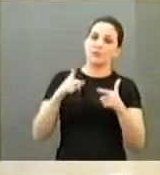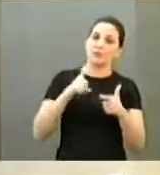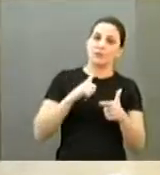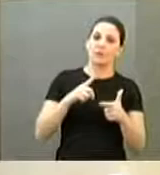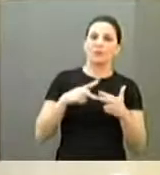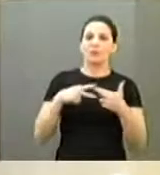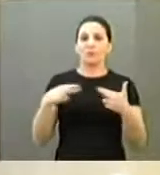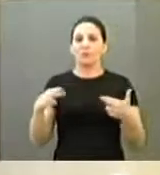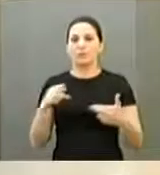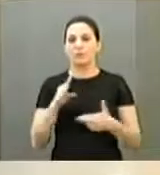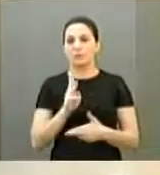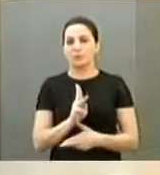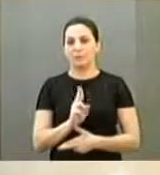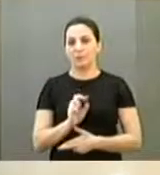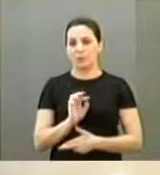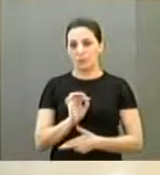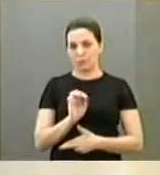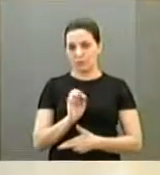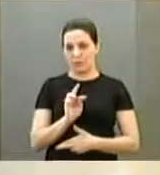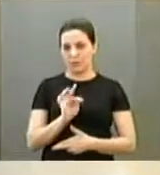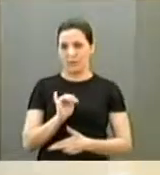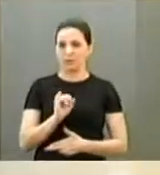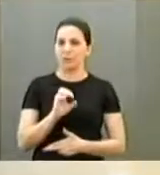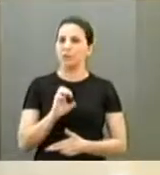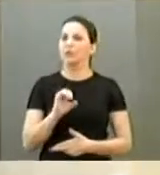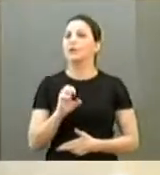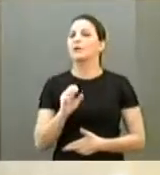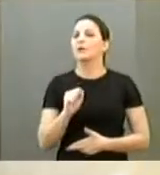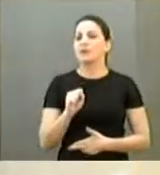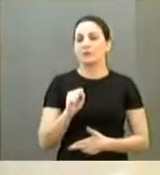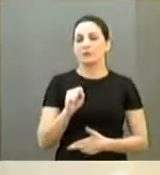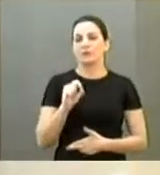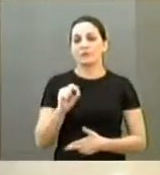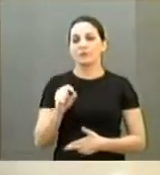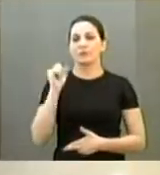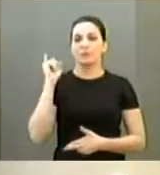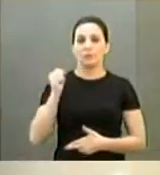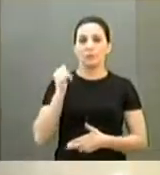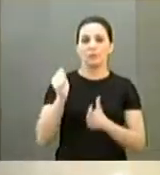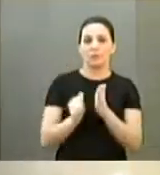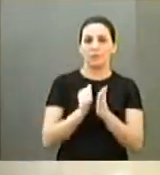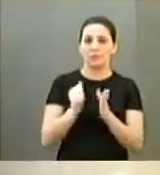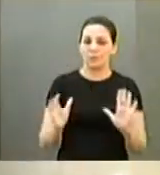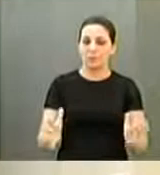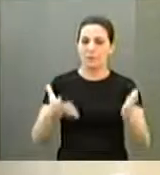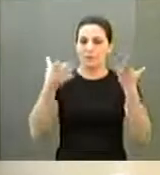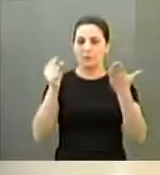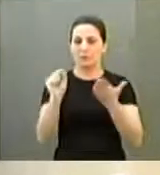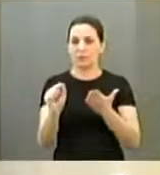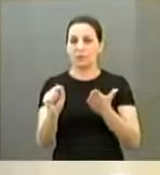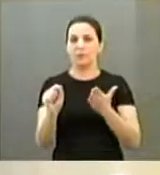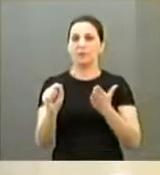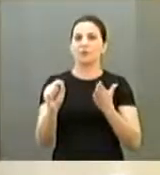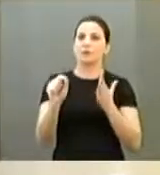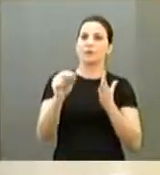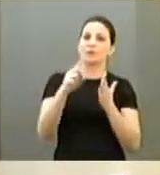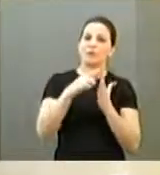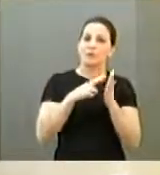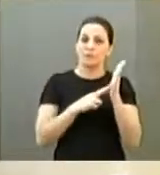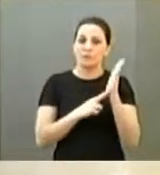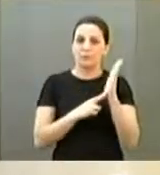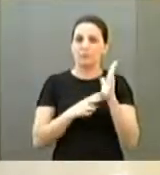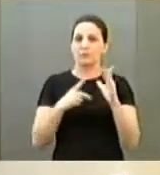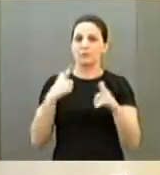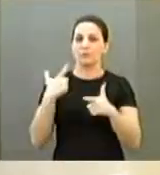questões a serem resolvidas, mas acho que é importante a nossa cidade se manifestar favoravelmente à resolução desse